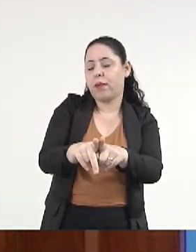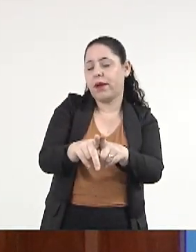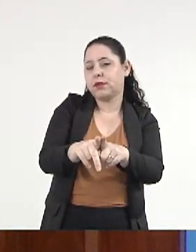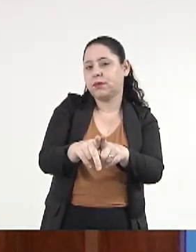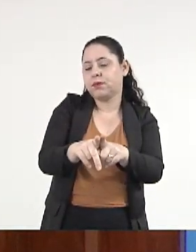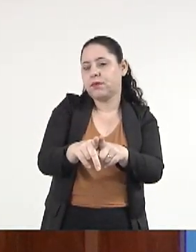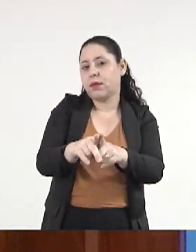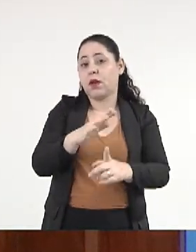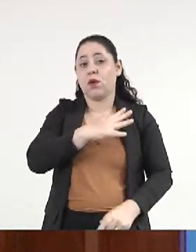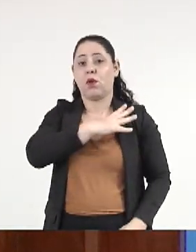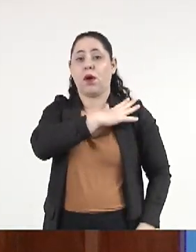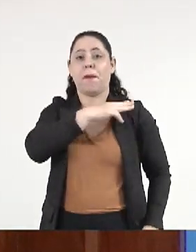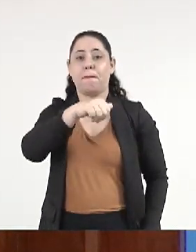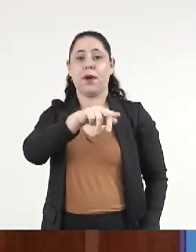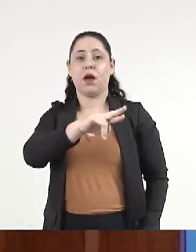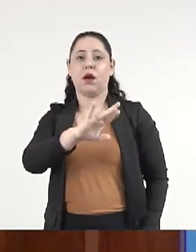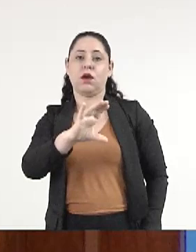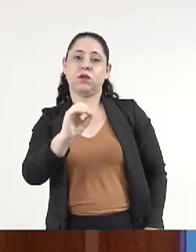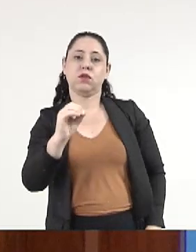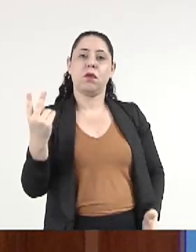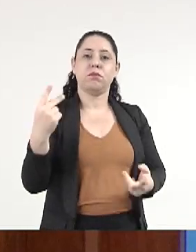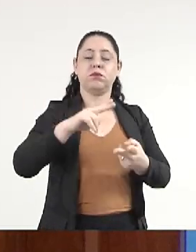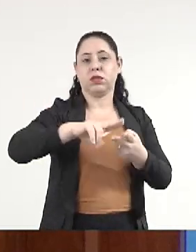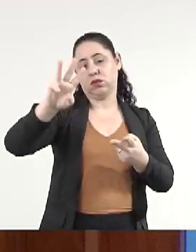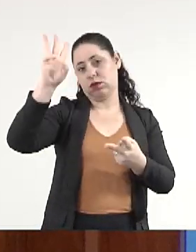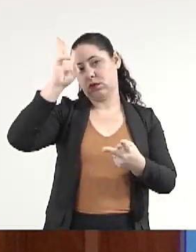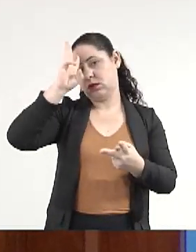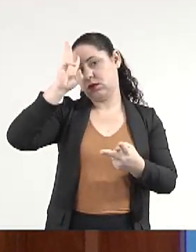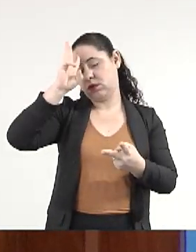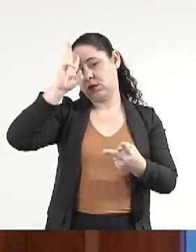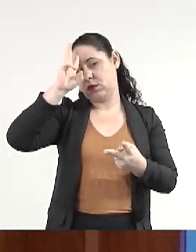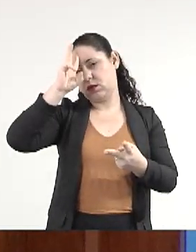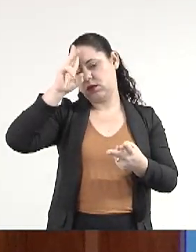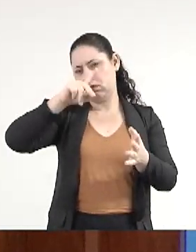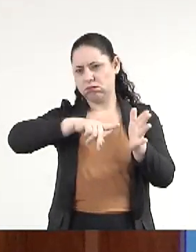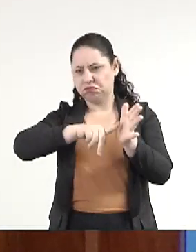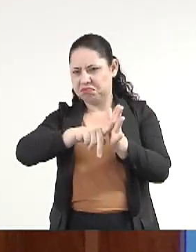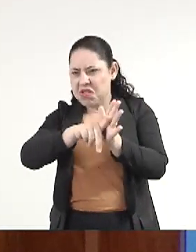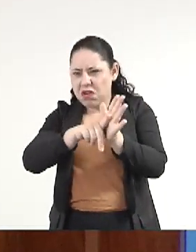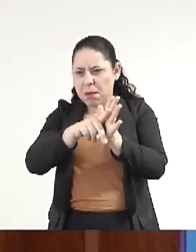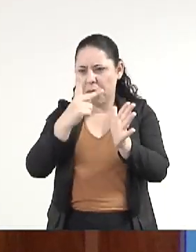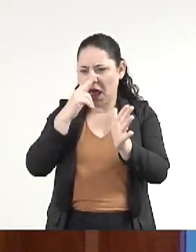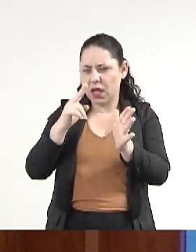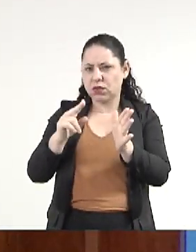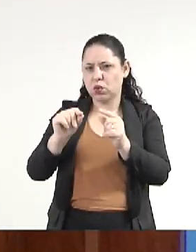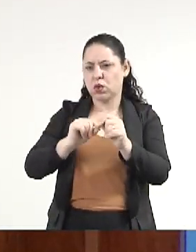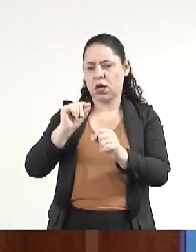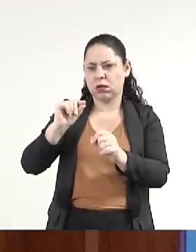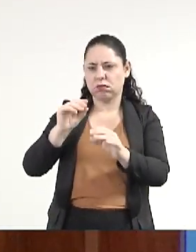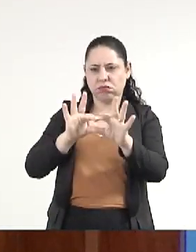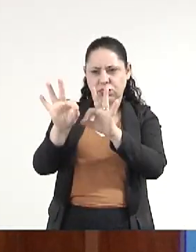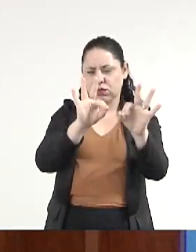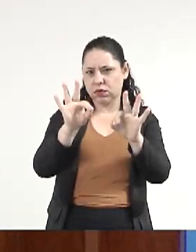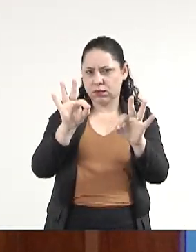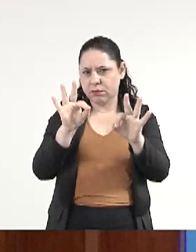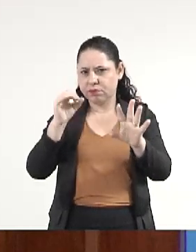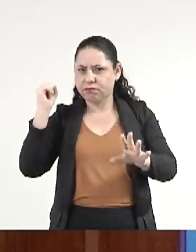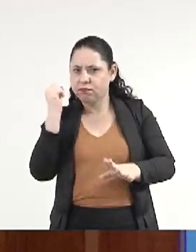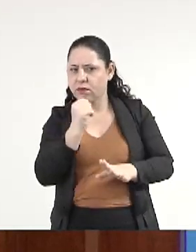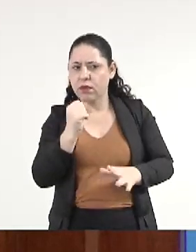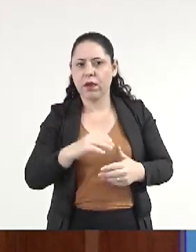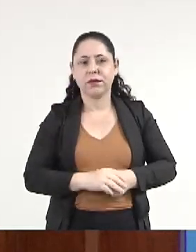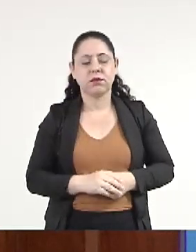Brigada Mário Fernandes, preso nesta terça-feira, suspeita de planejar atentado. O plano para